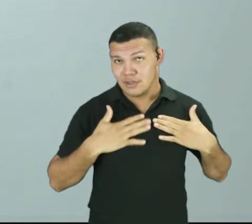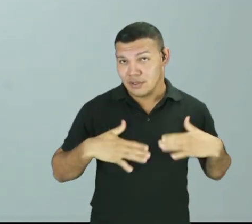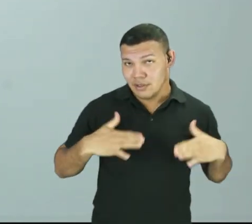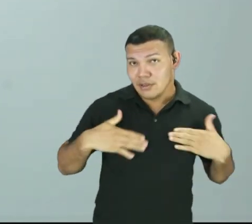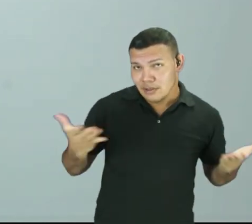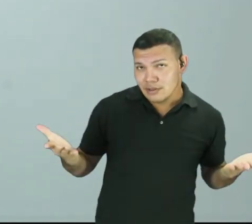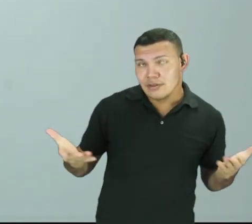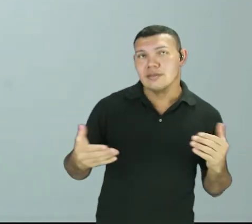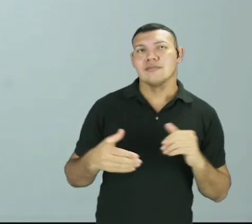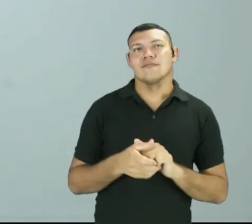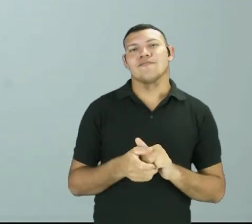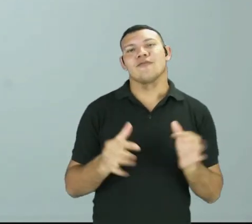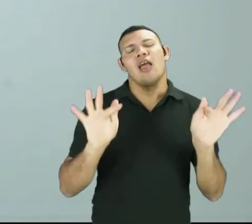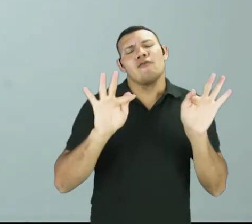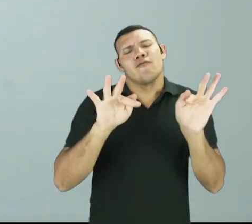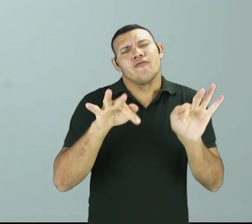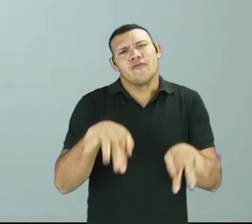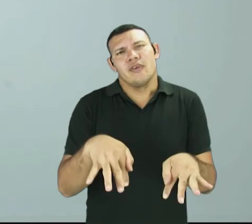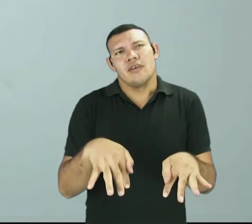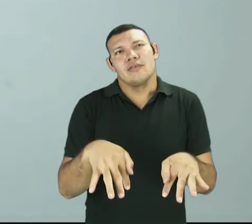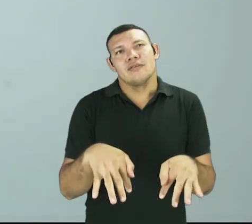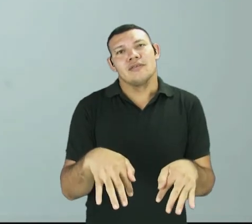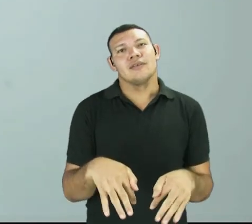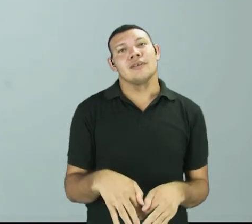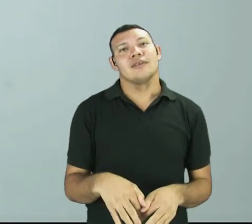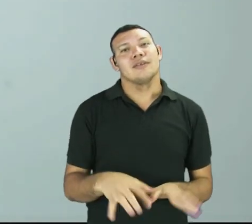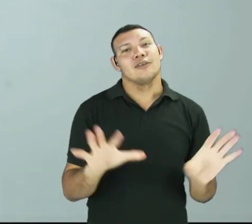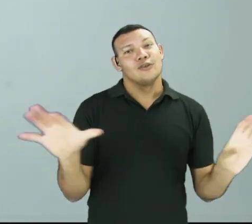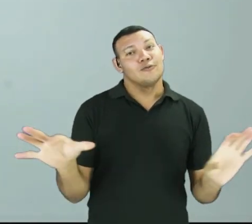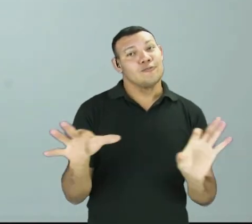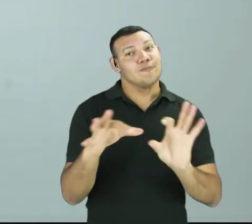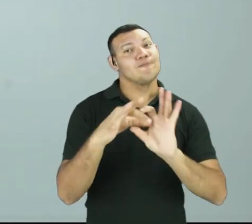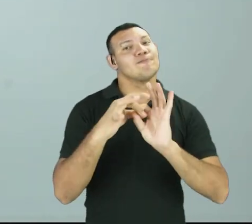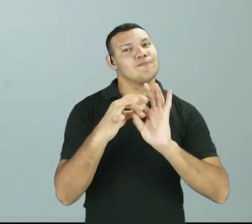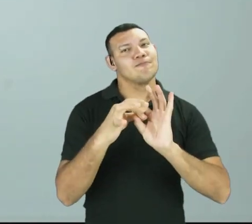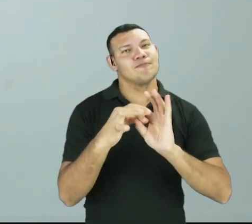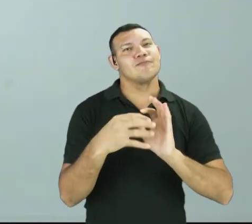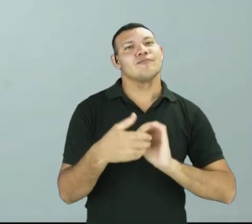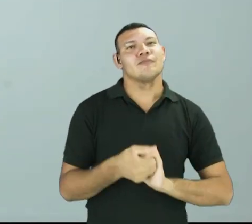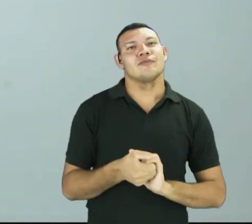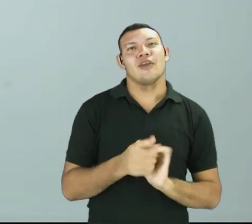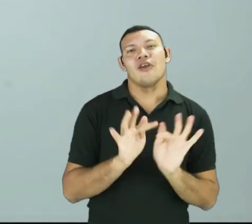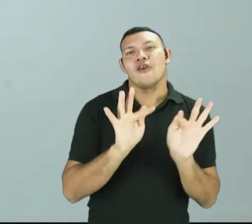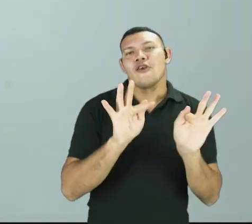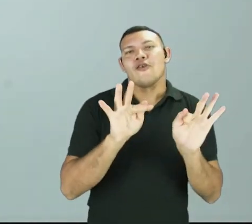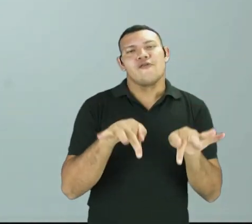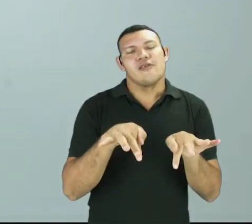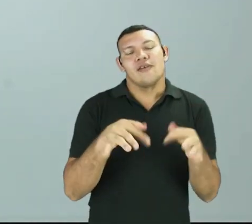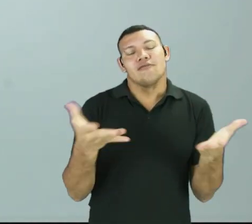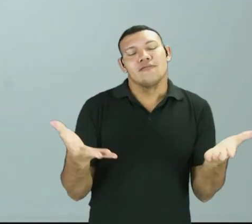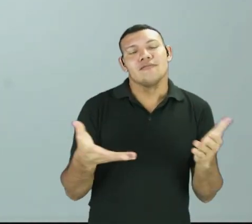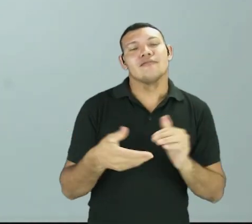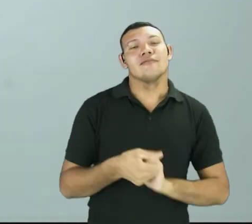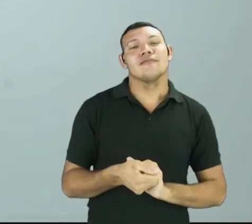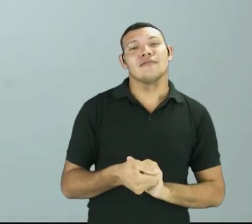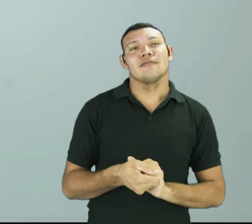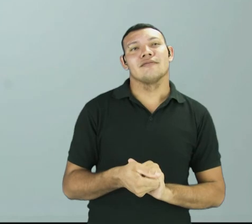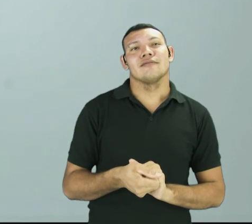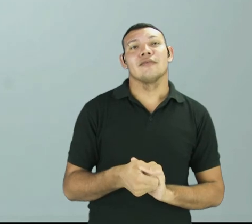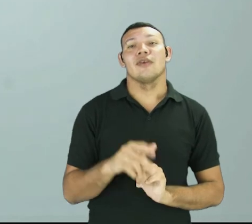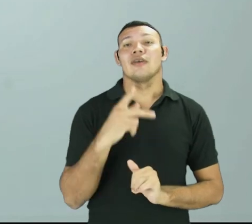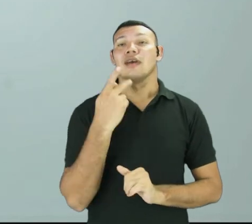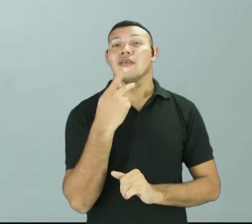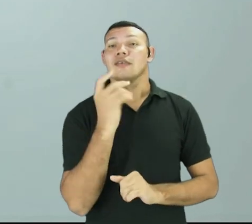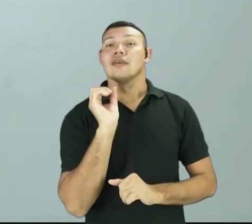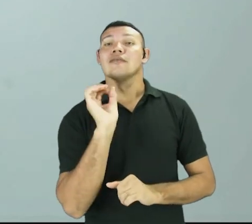condição. Eu solamente vou fazer mais caridades se eu lograr o emprego, se eu conseguir aquele emprego.